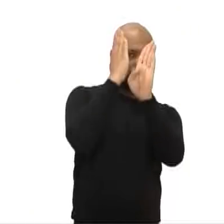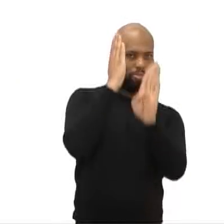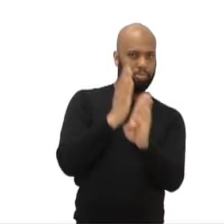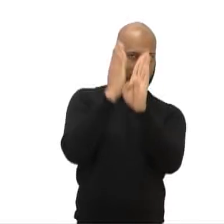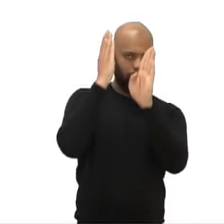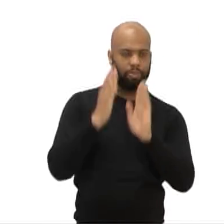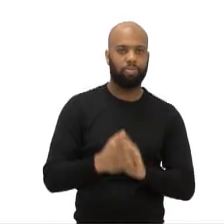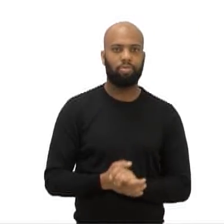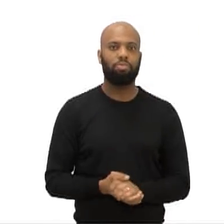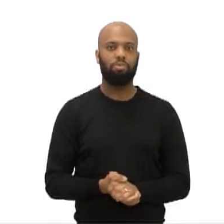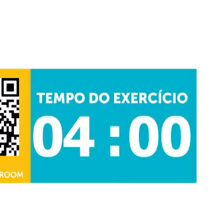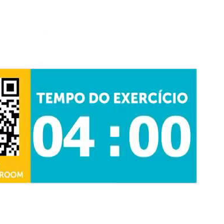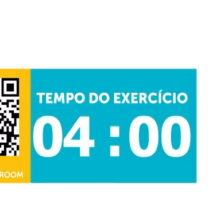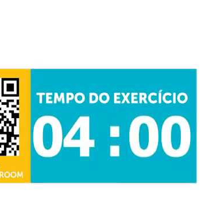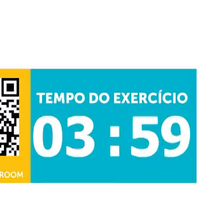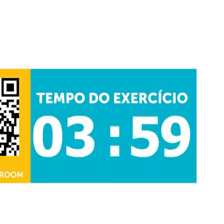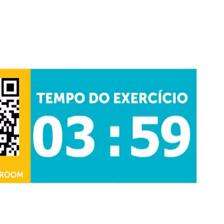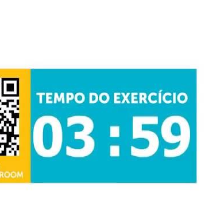identificarem.